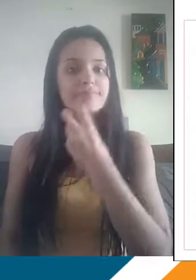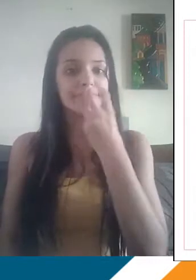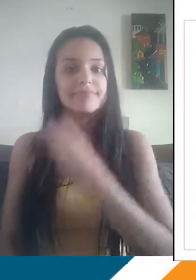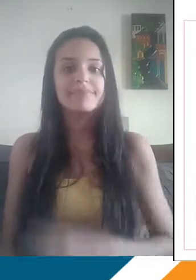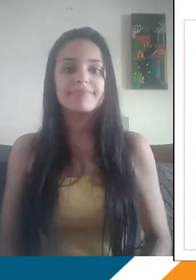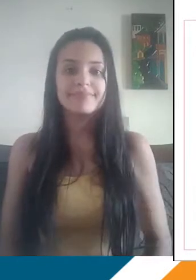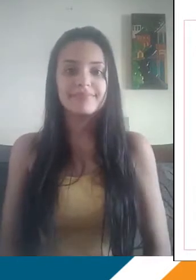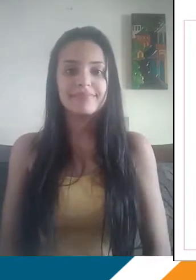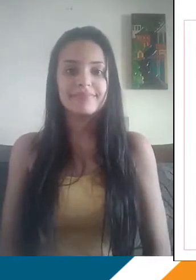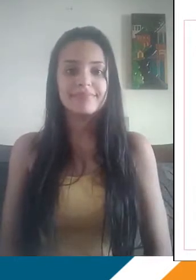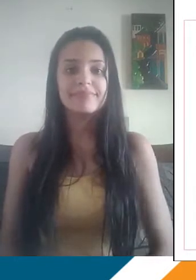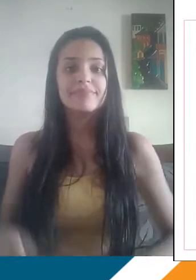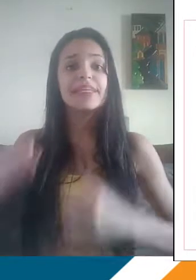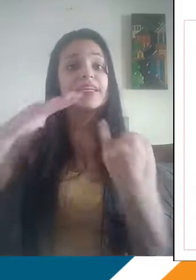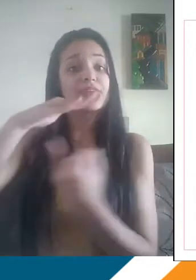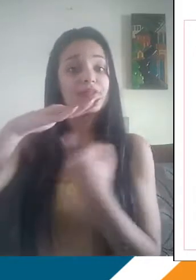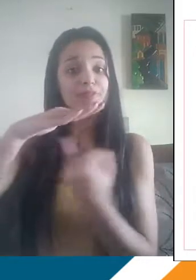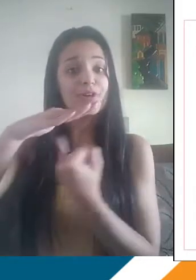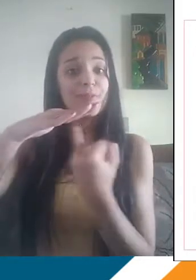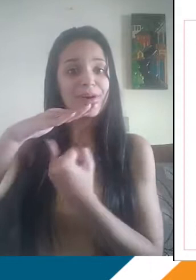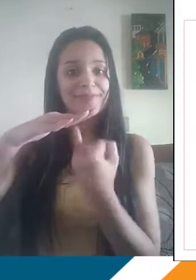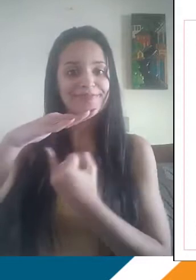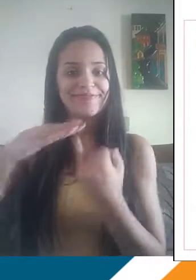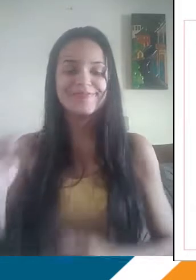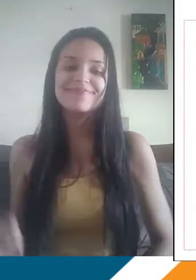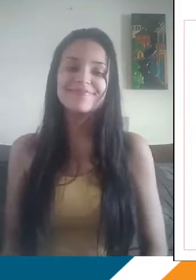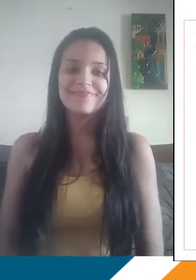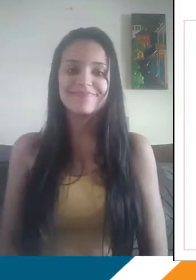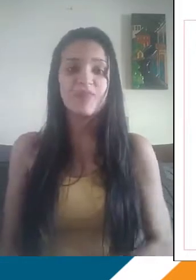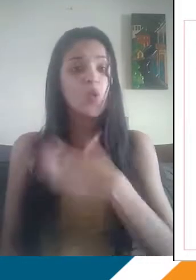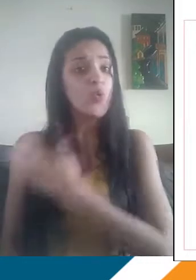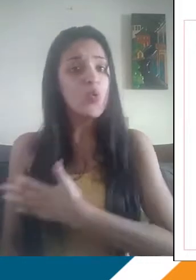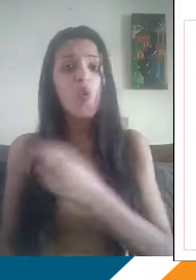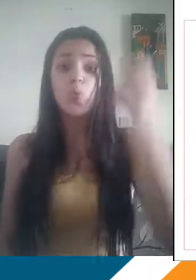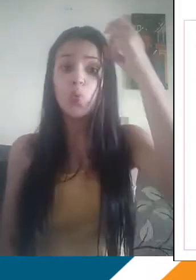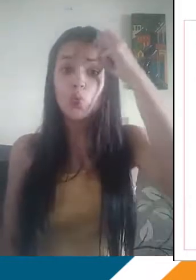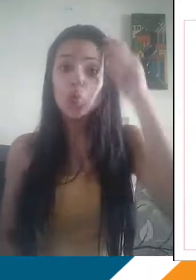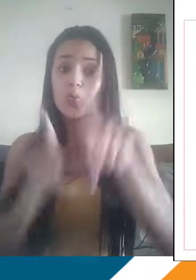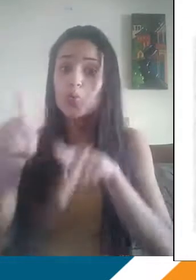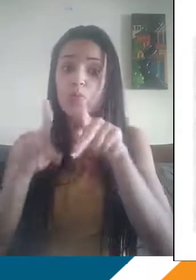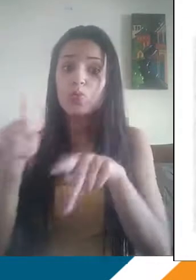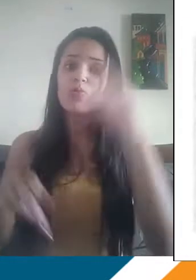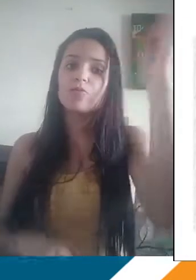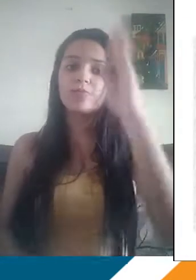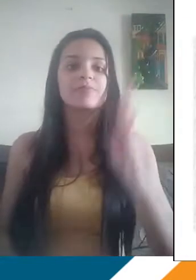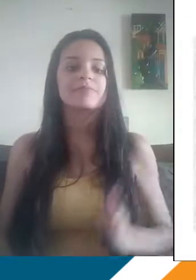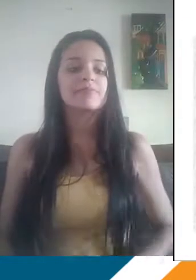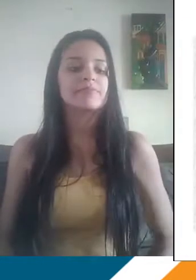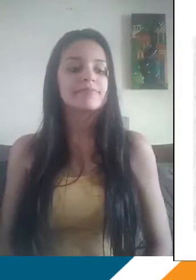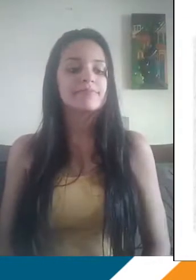coloquial e até mesmo vulgar. Sempre valorizando a cultura do nosso povo, do povo brasileiro.